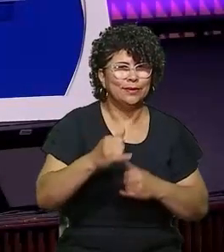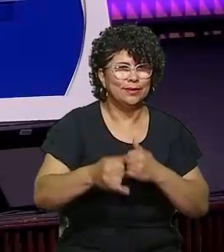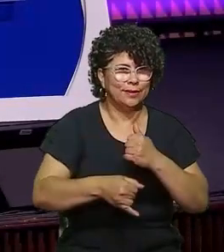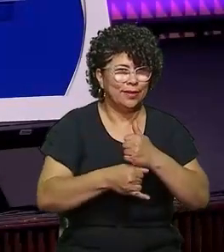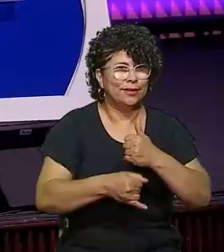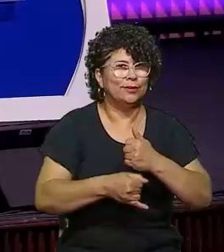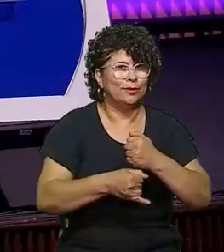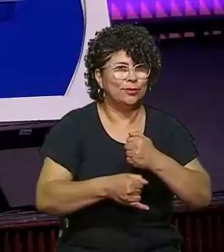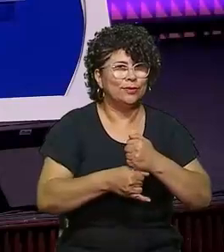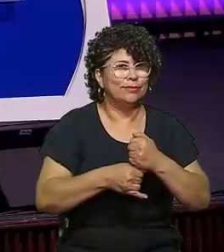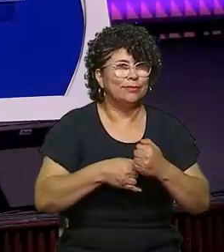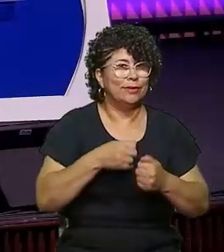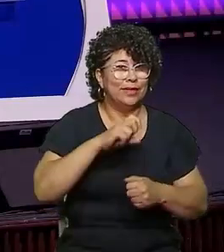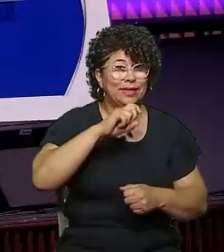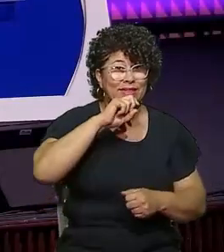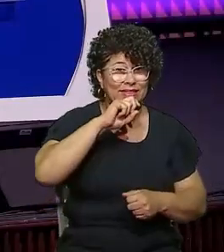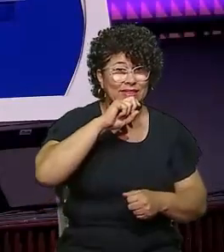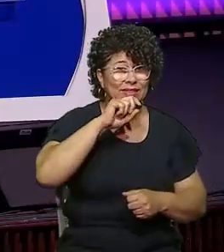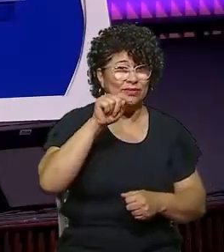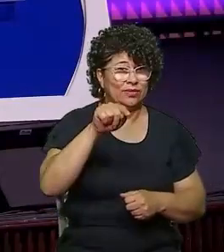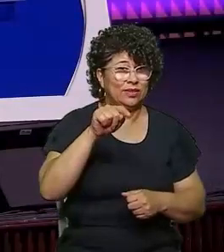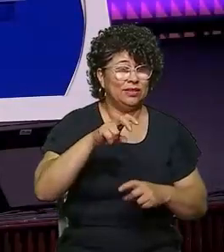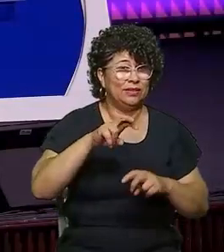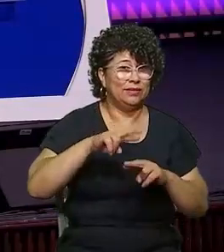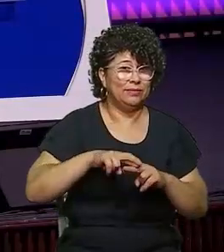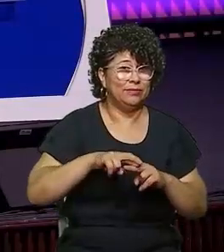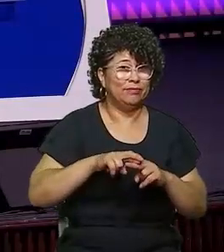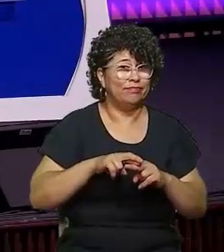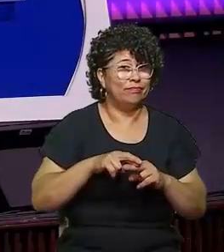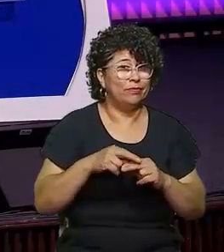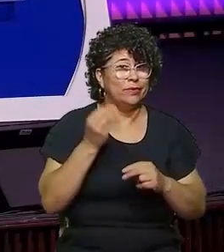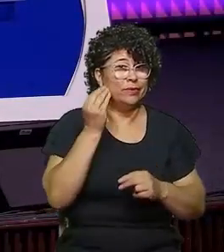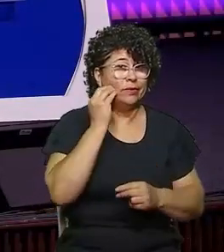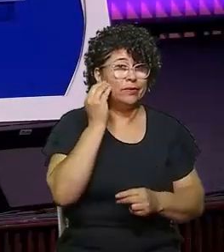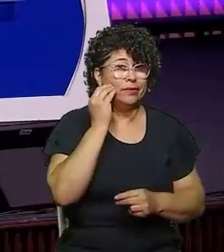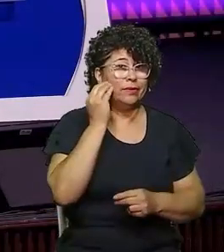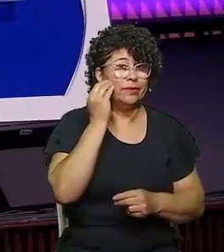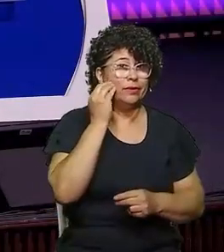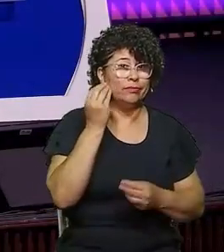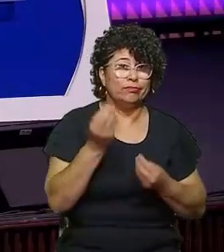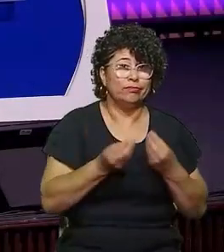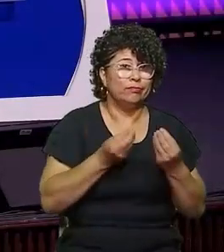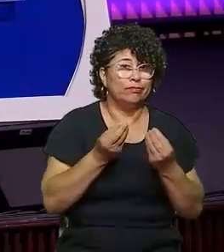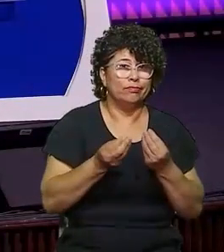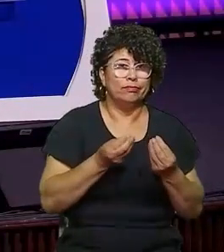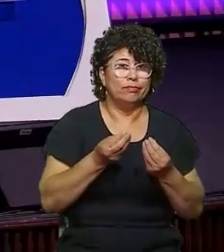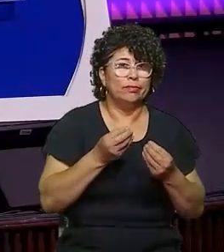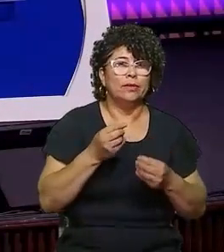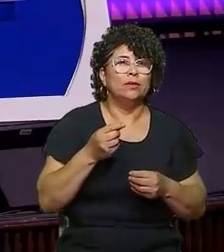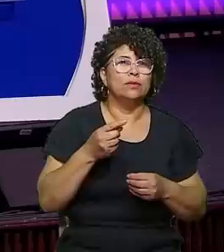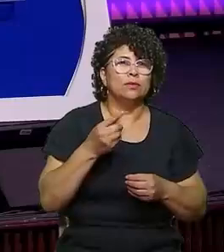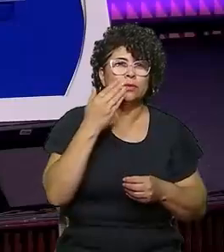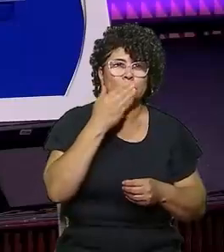esse doce. Eu vou ler aqui da Rosa do Povo,